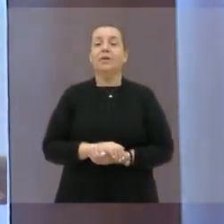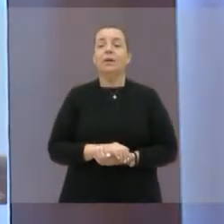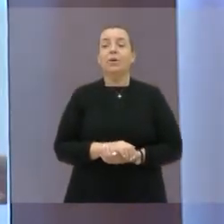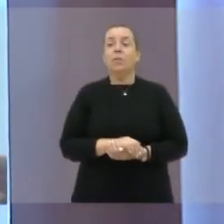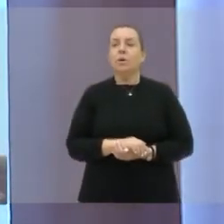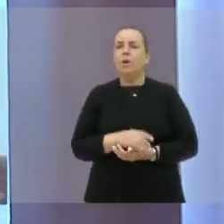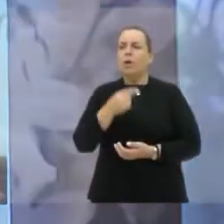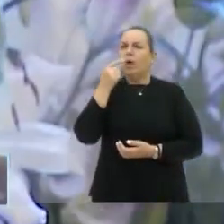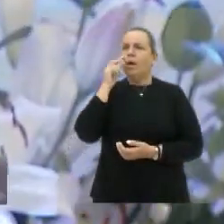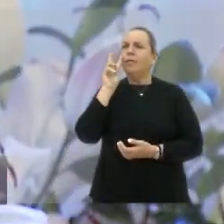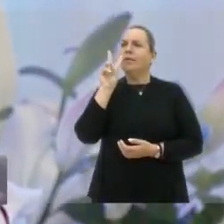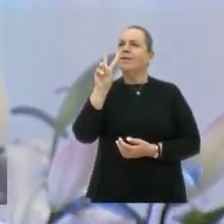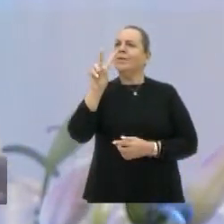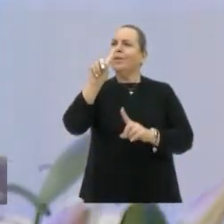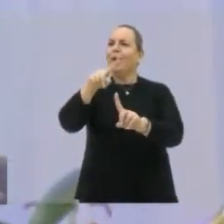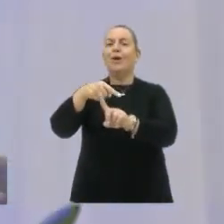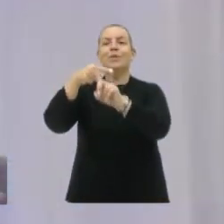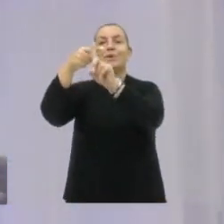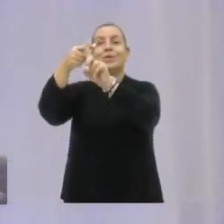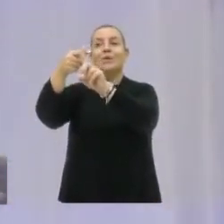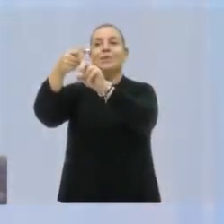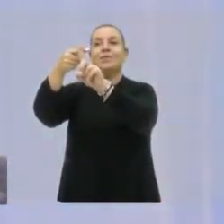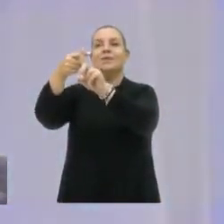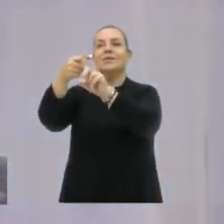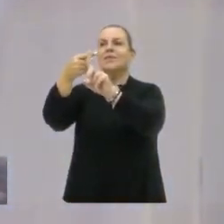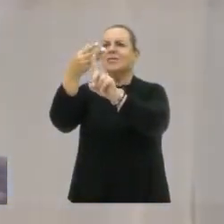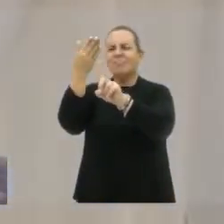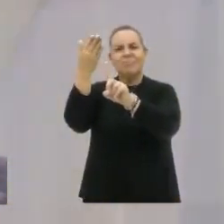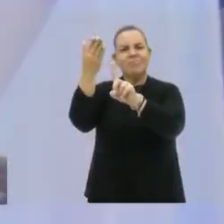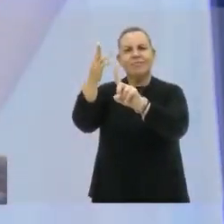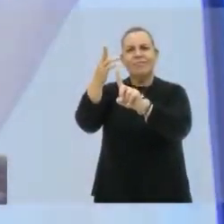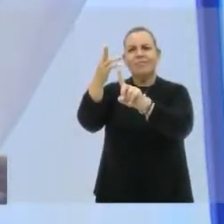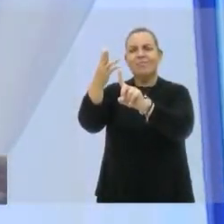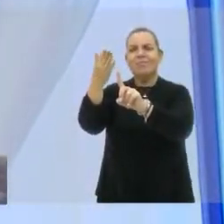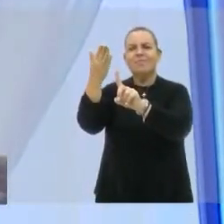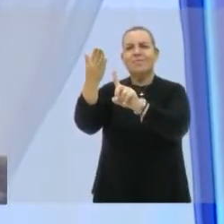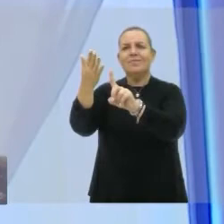eu. Olhe para a cruz. Foi por você.